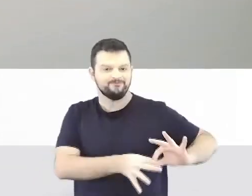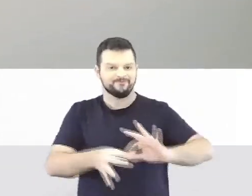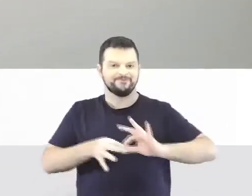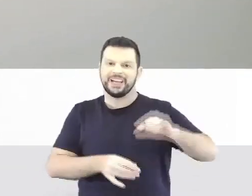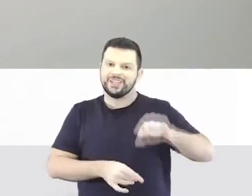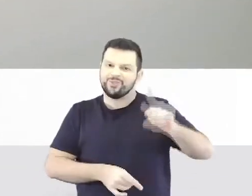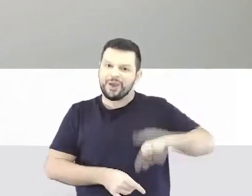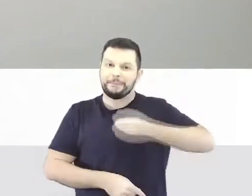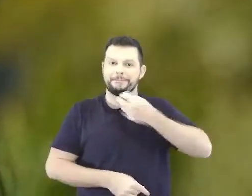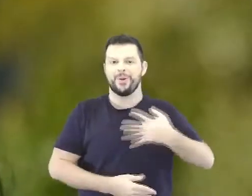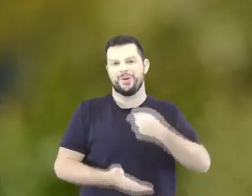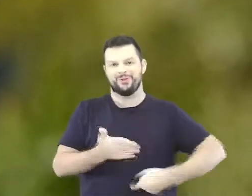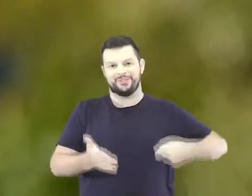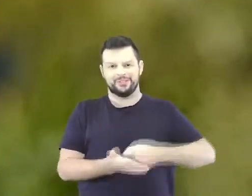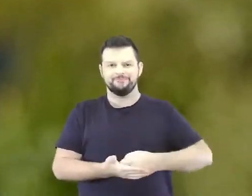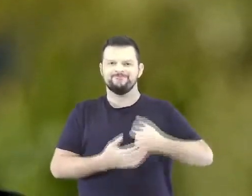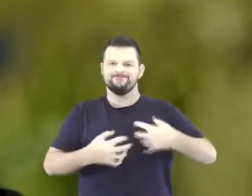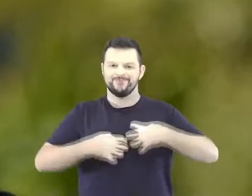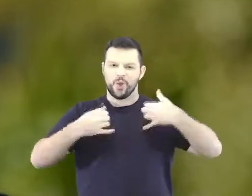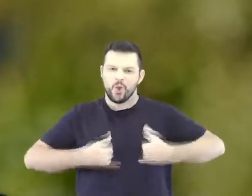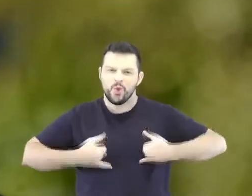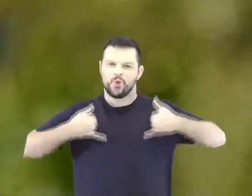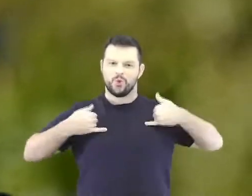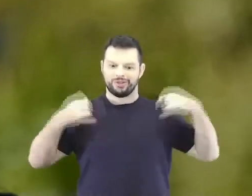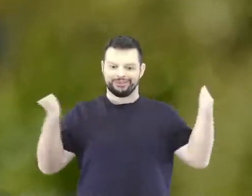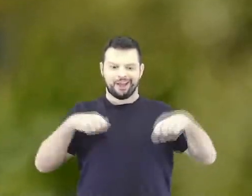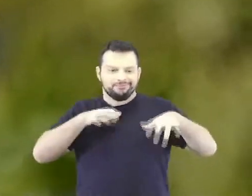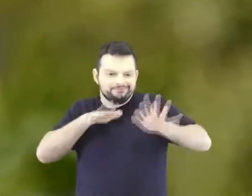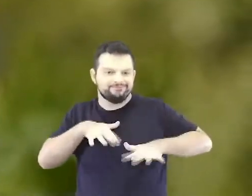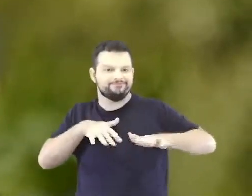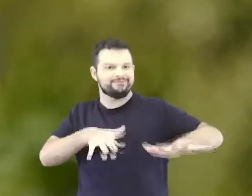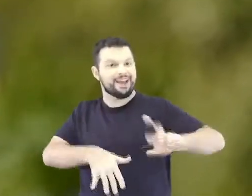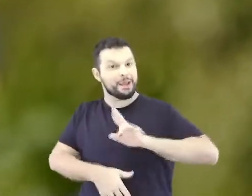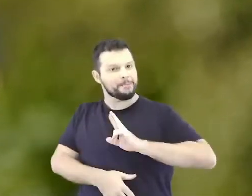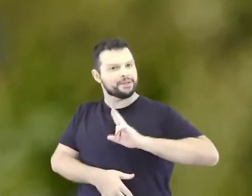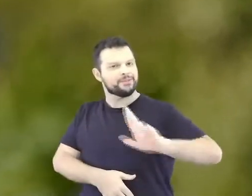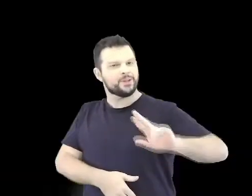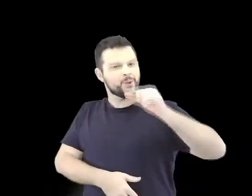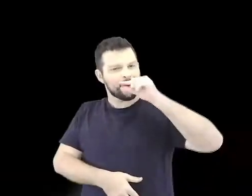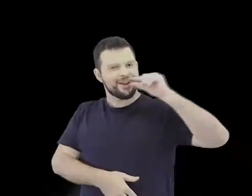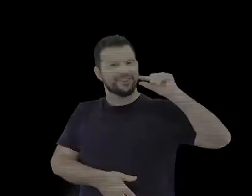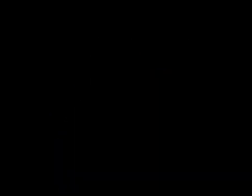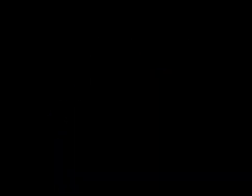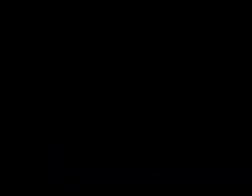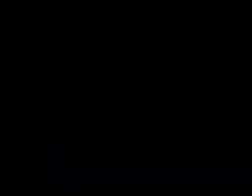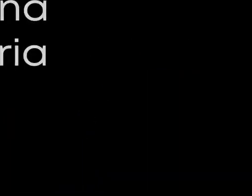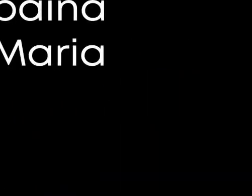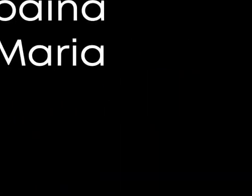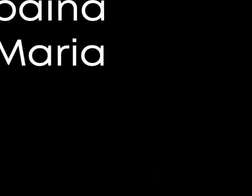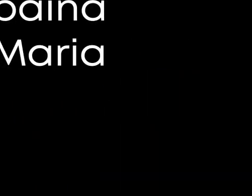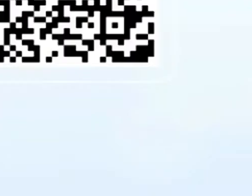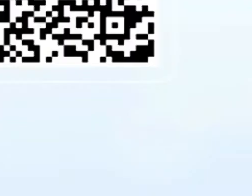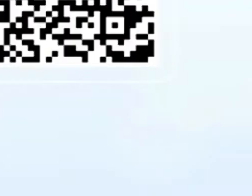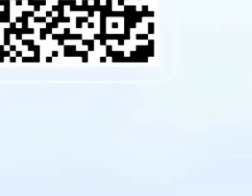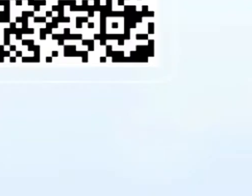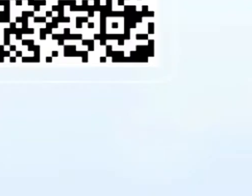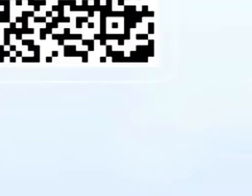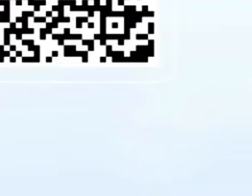uma boa luta. É um orgulho poder estar nas ruas levando o nome do Galo Missioneiro.